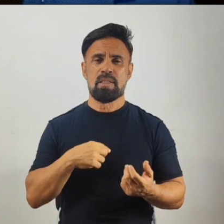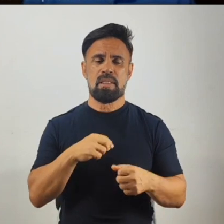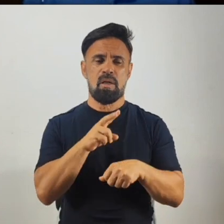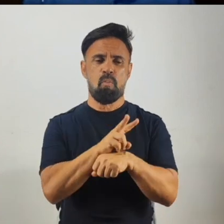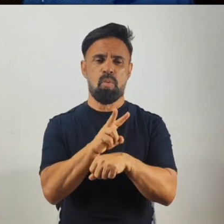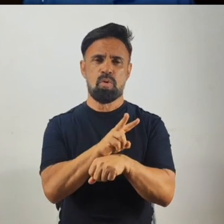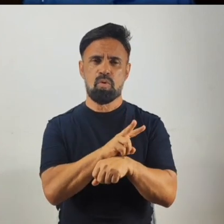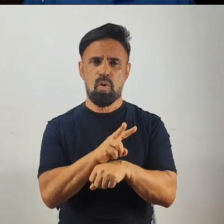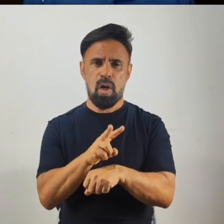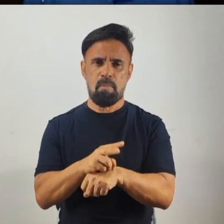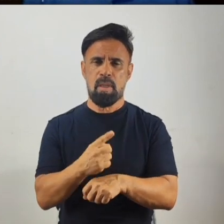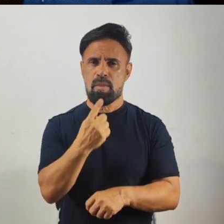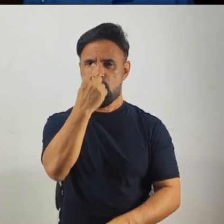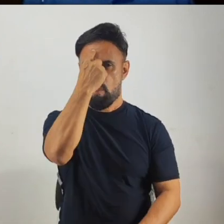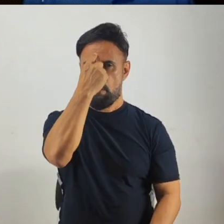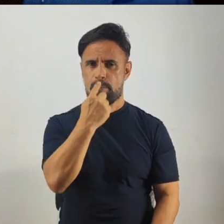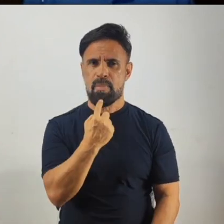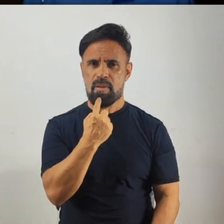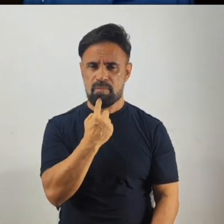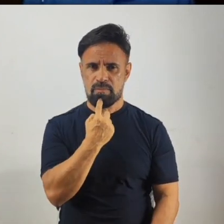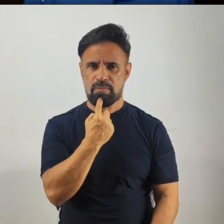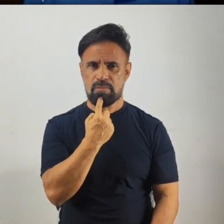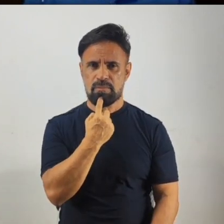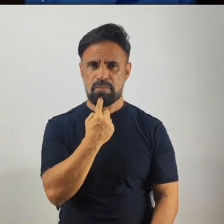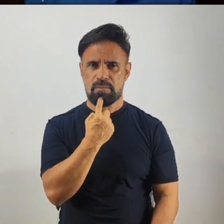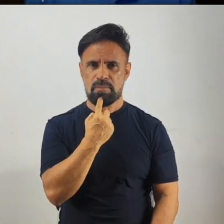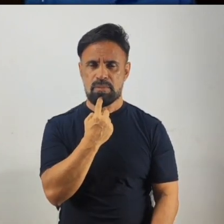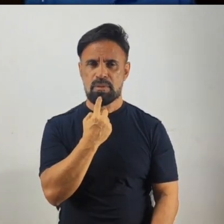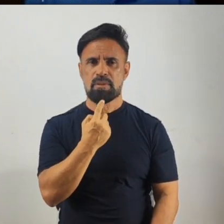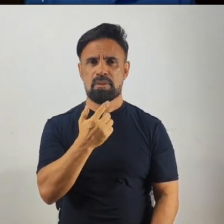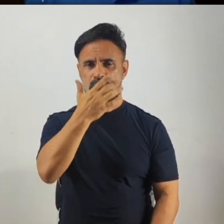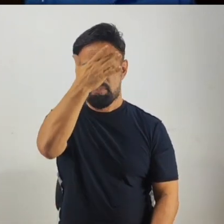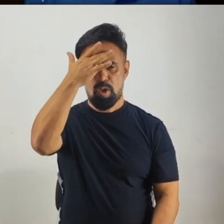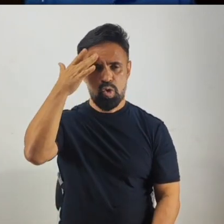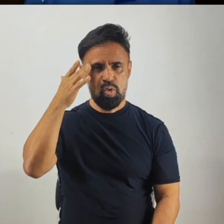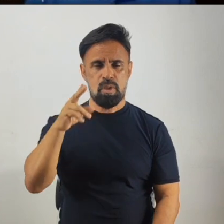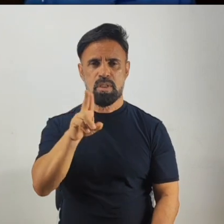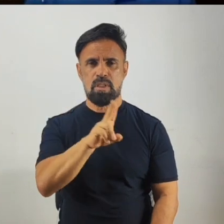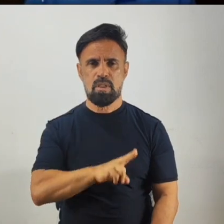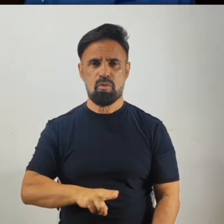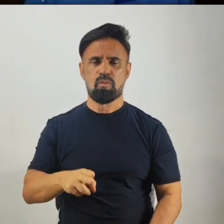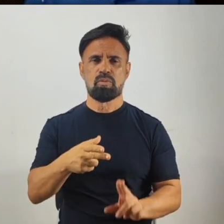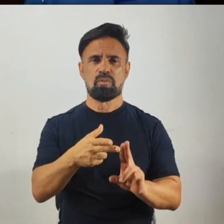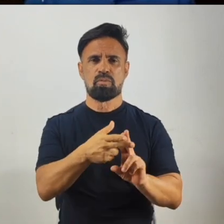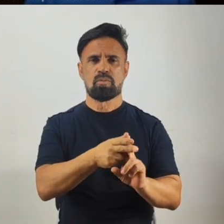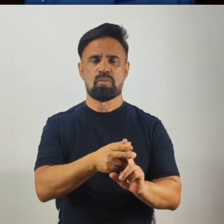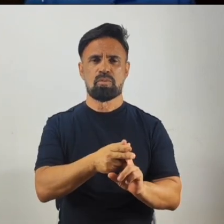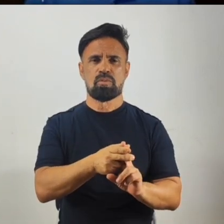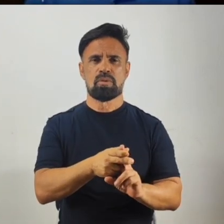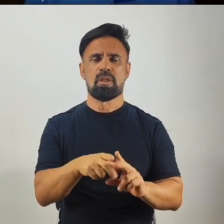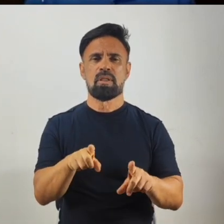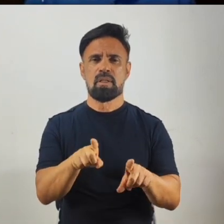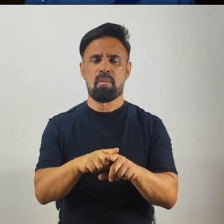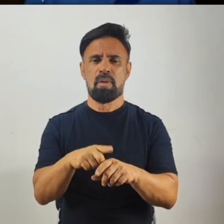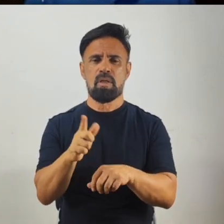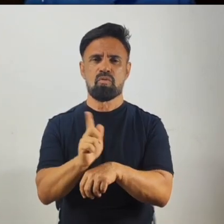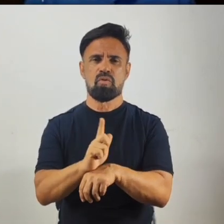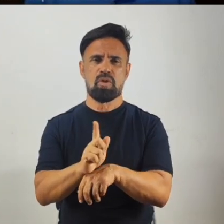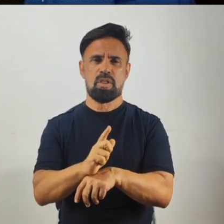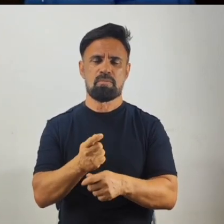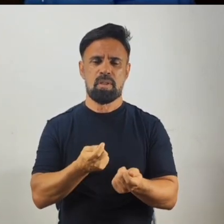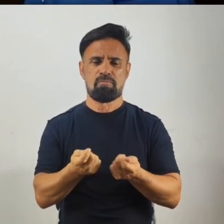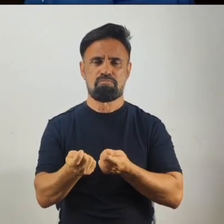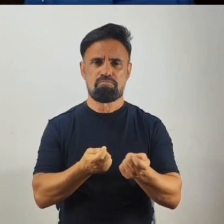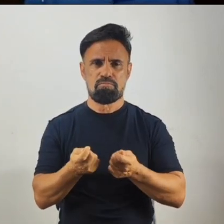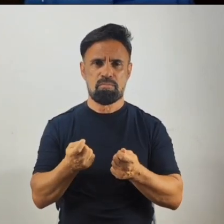primordial que haja o monitoramento do perfil assistencial de seus usuários, como também